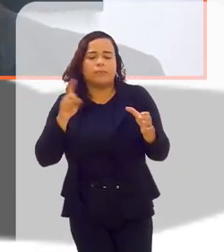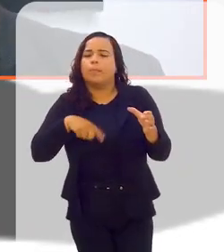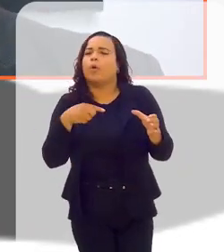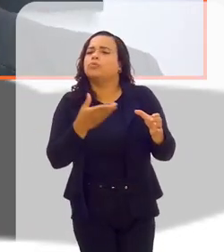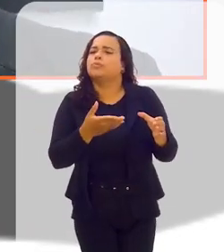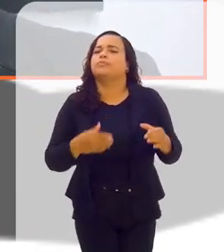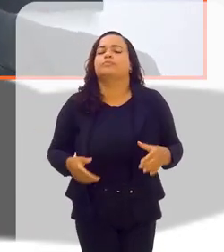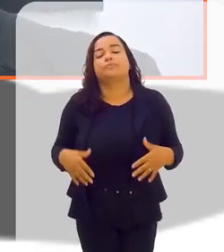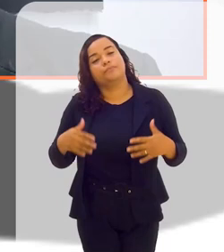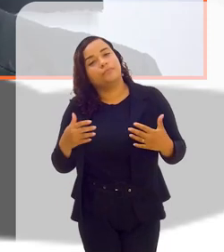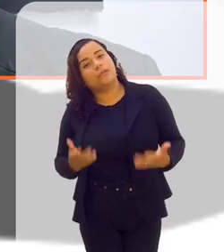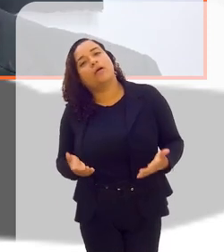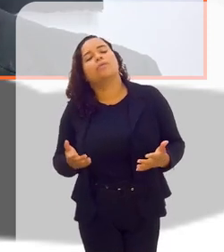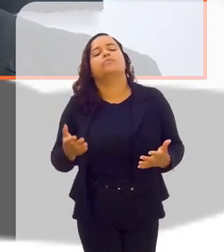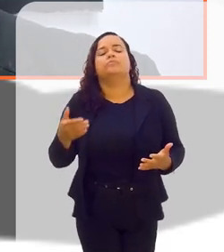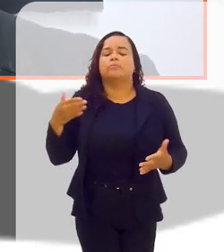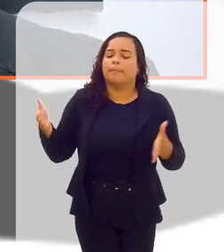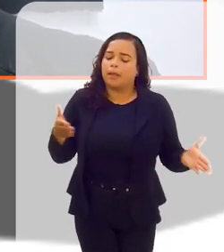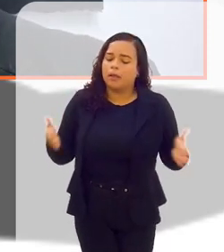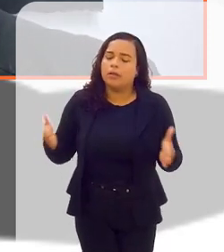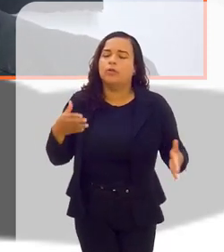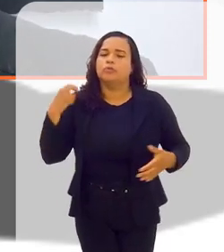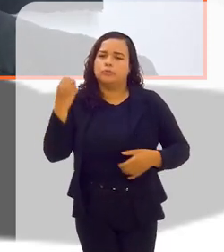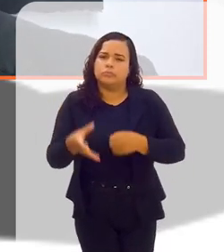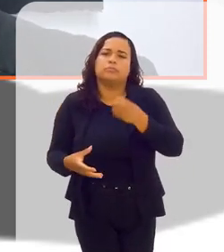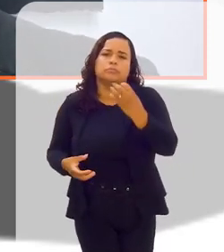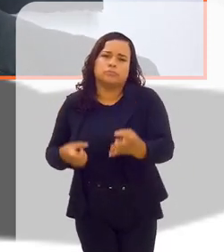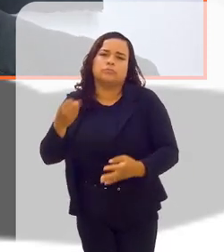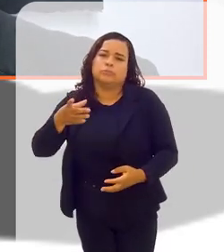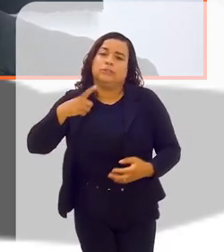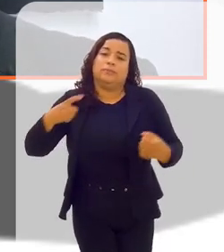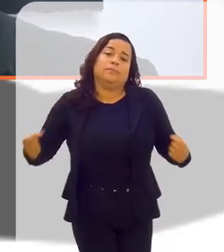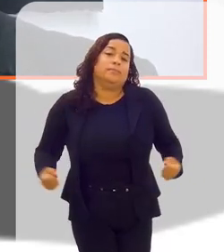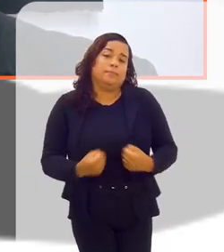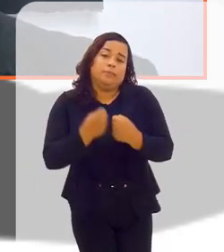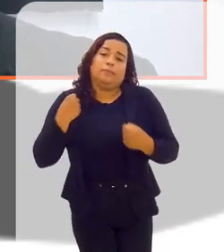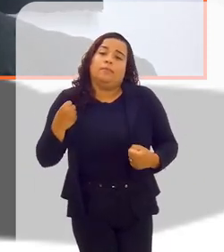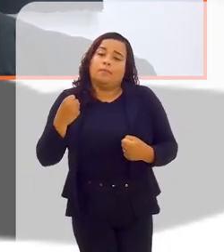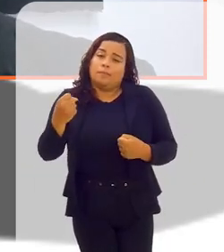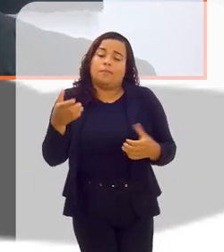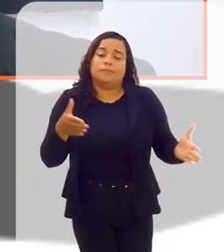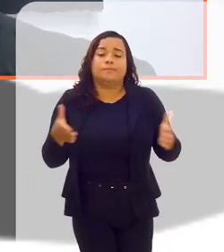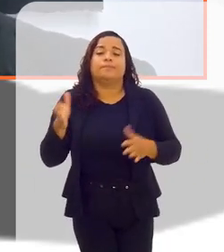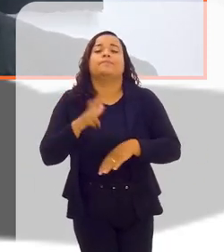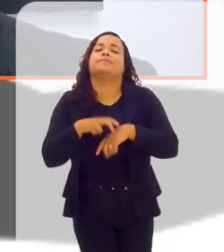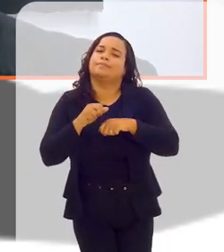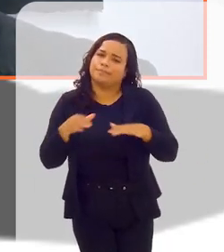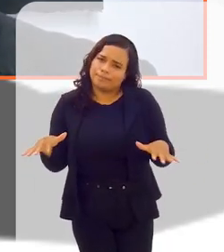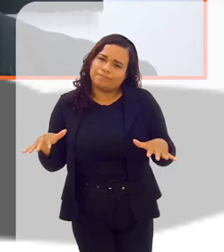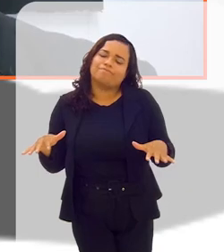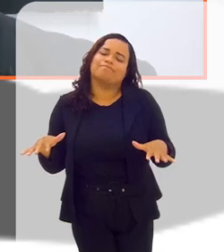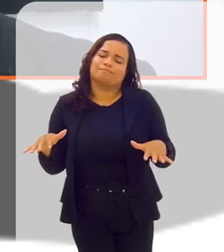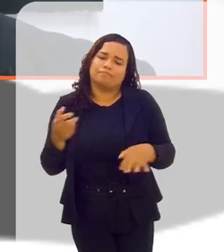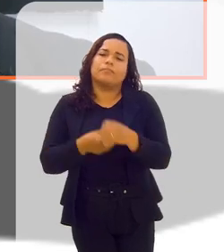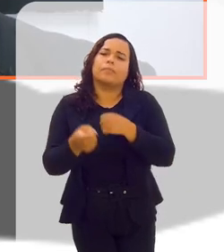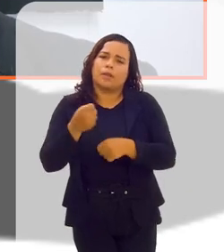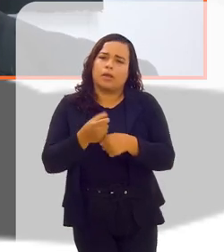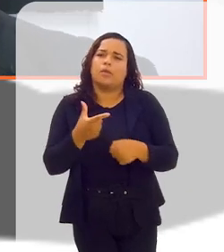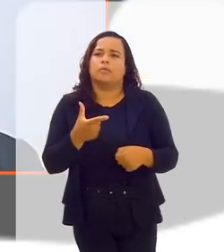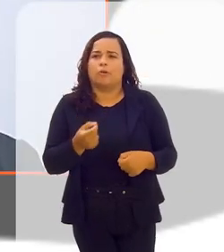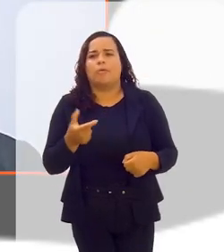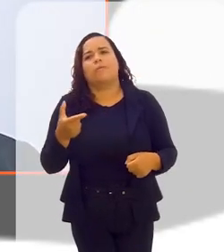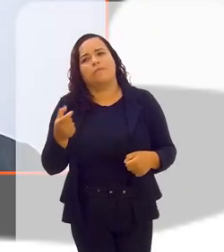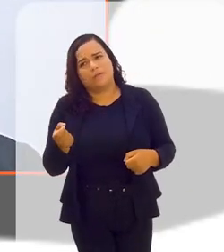Ah, nesse trajeto das doações, houve realmente um verdadeiro impacto na pandemia, em 2020, né? Eu